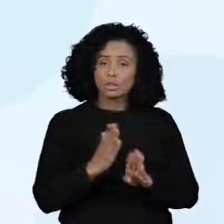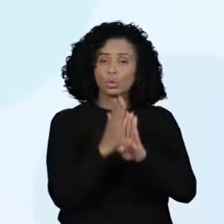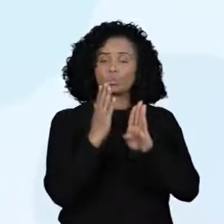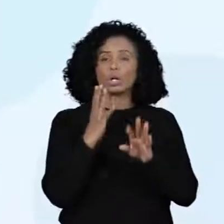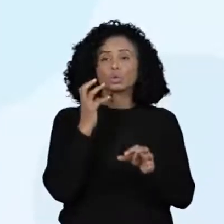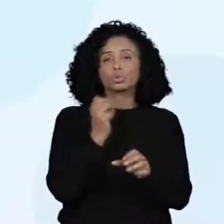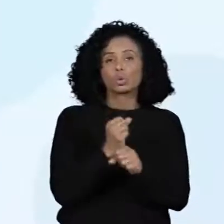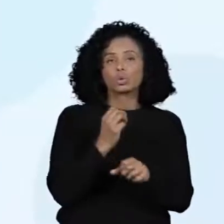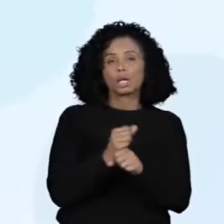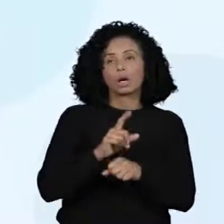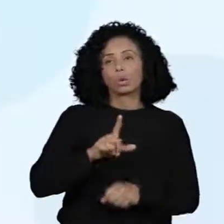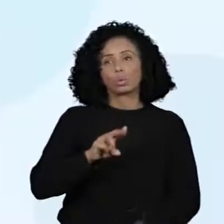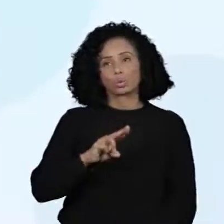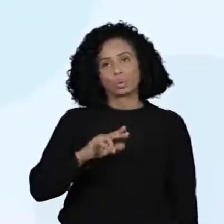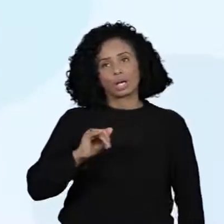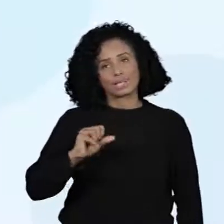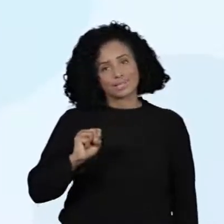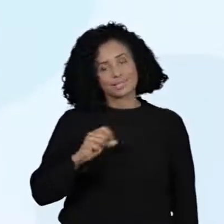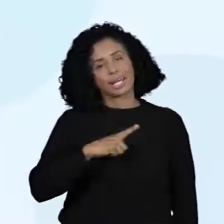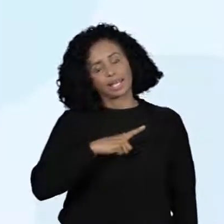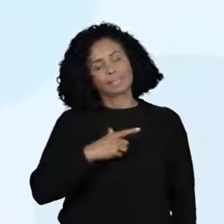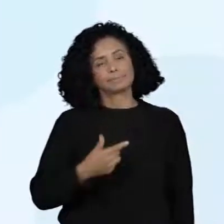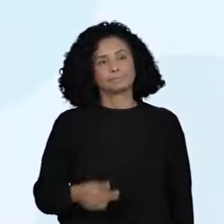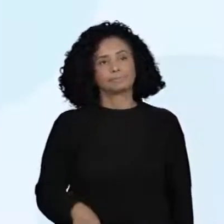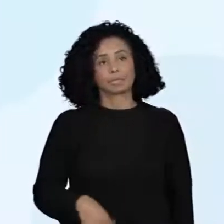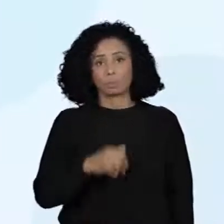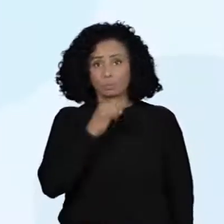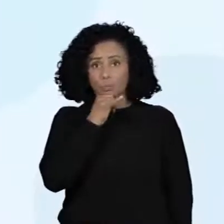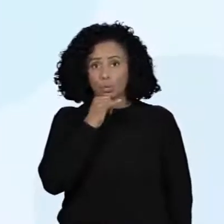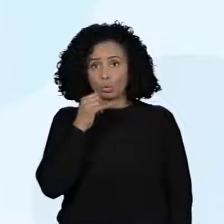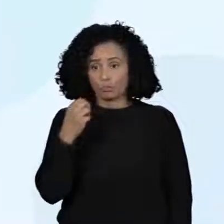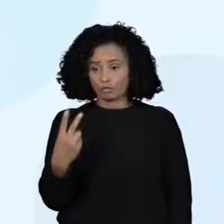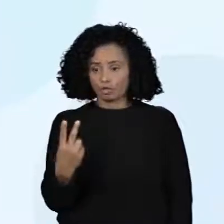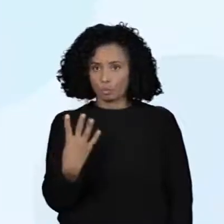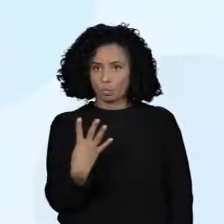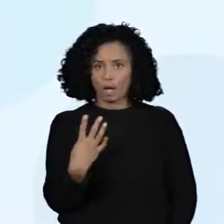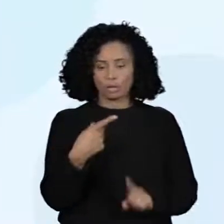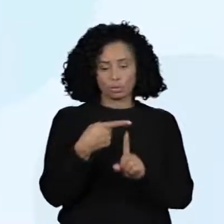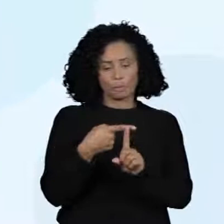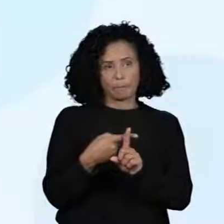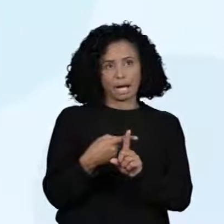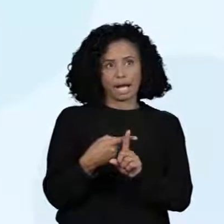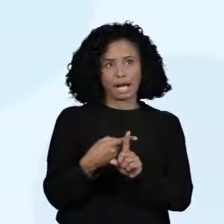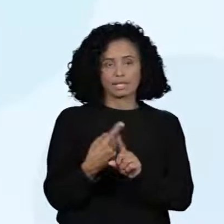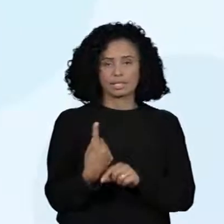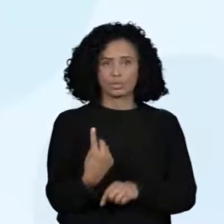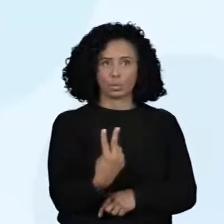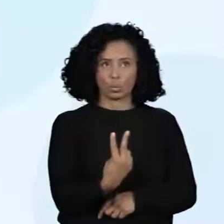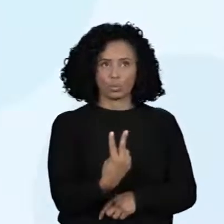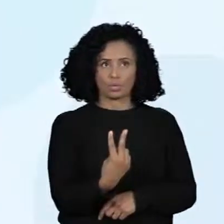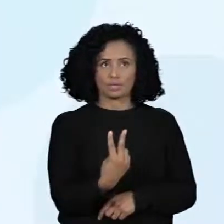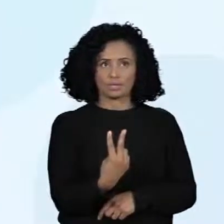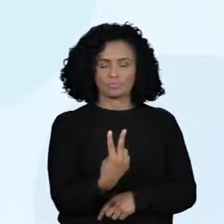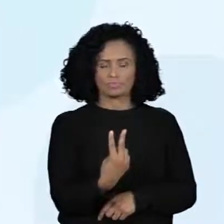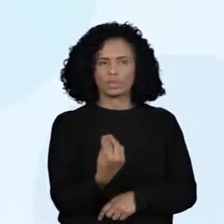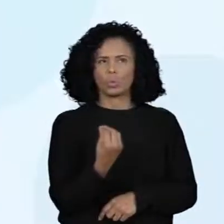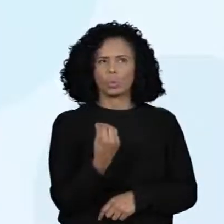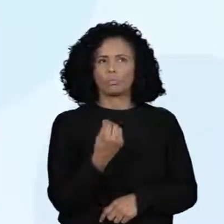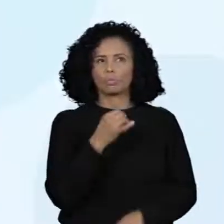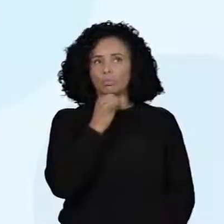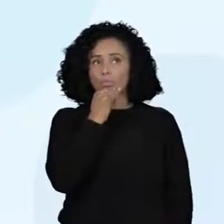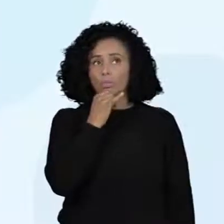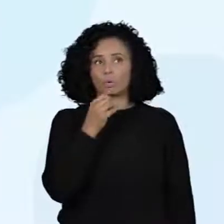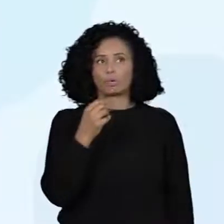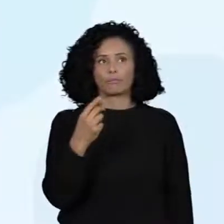O Lucas tem 4 mais 2? 6. 6 unidades. Vamos para as dezenas?